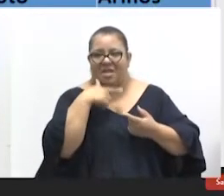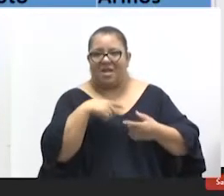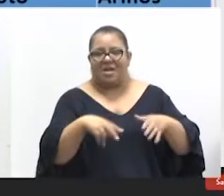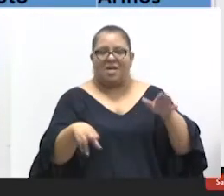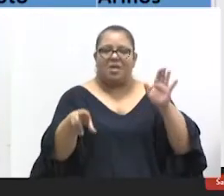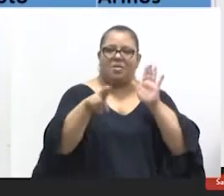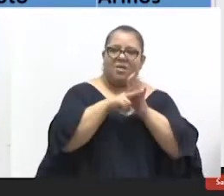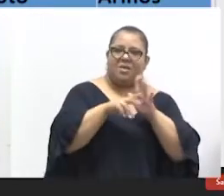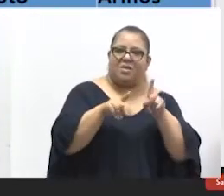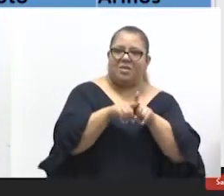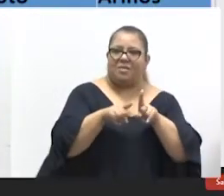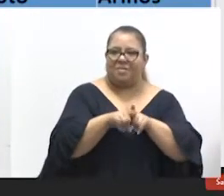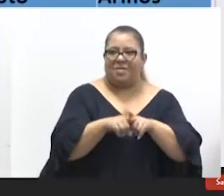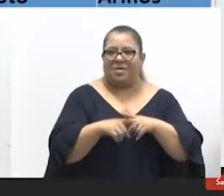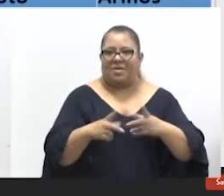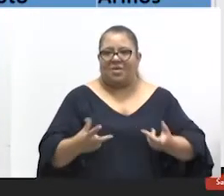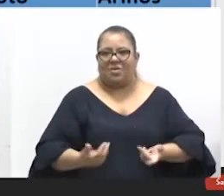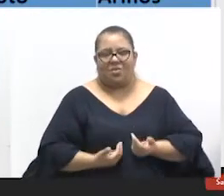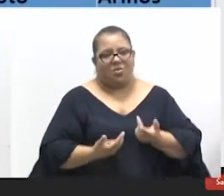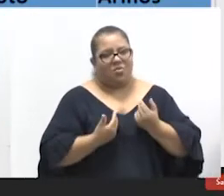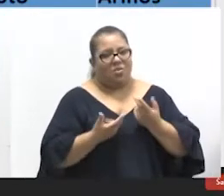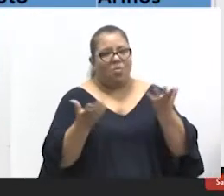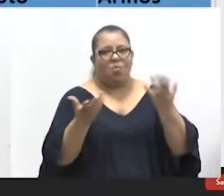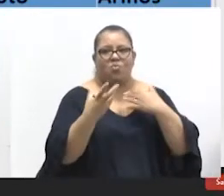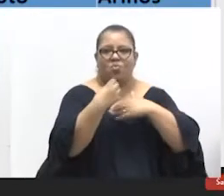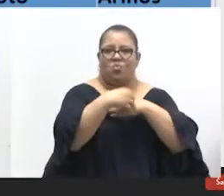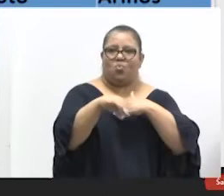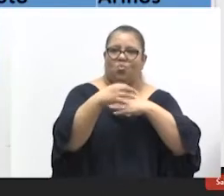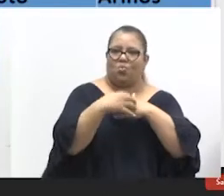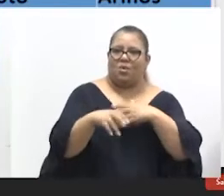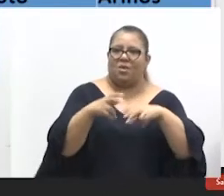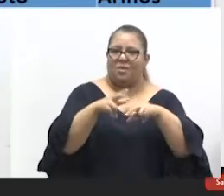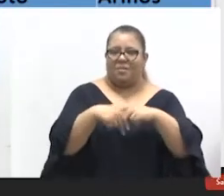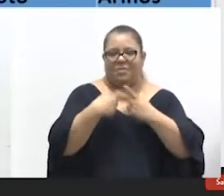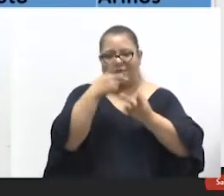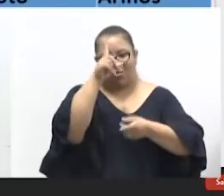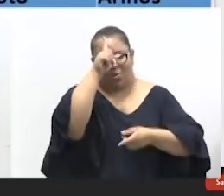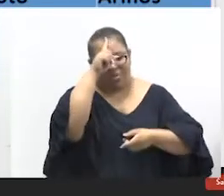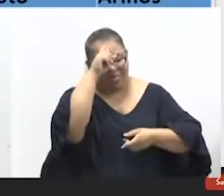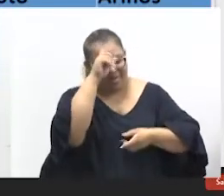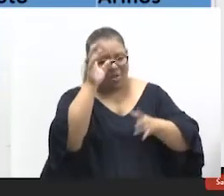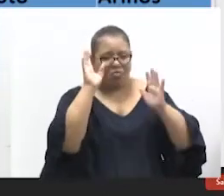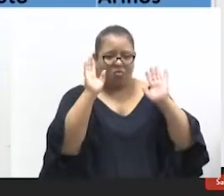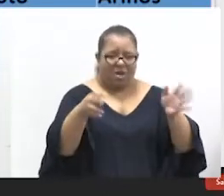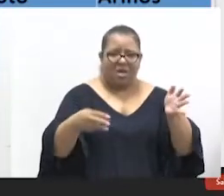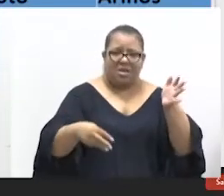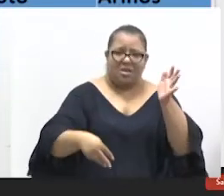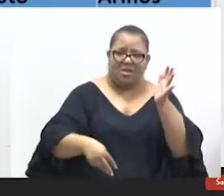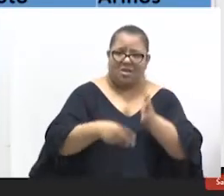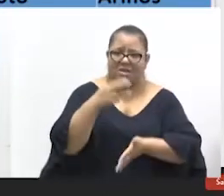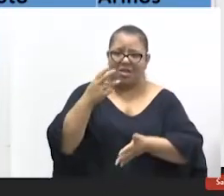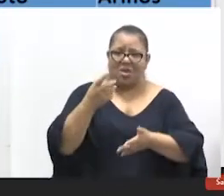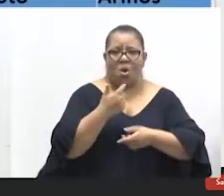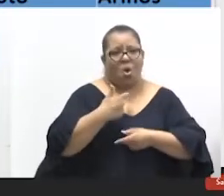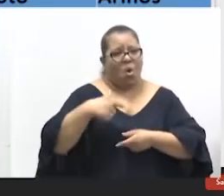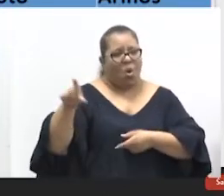nítido o recurso repassado por conta dos 3 hospitais existentes, que já foi apresentado em